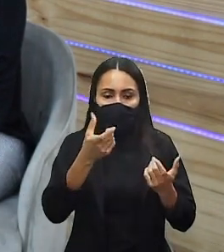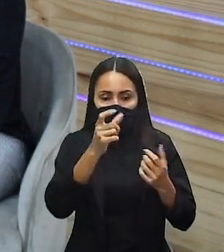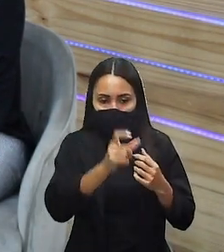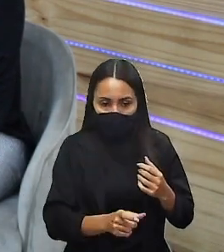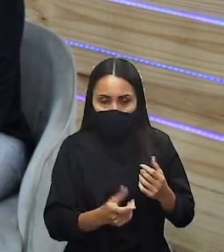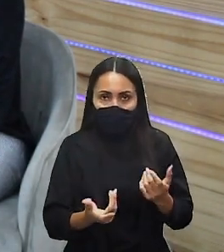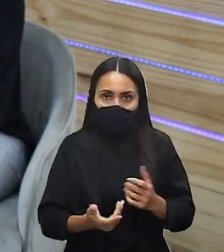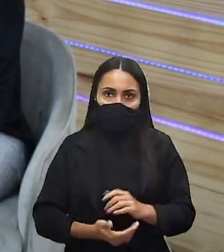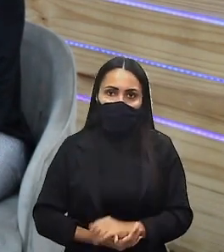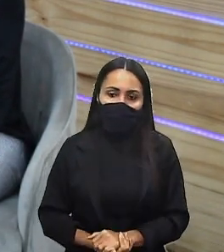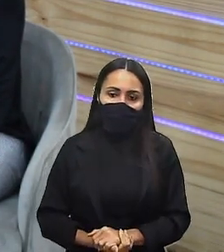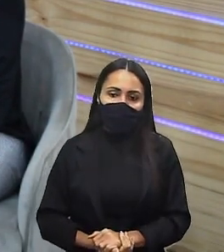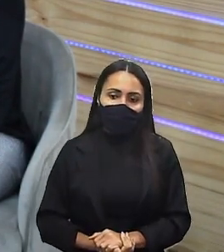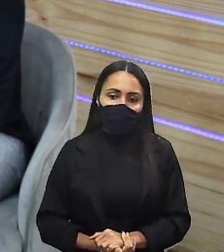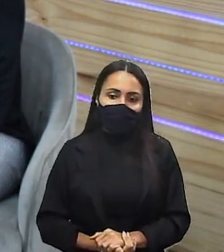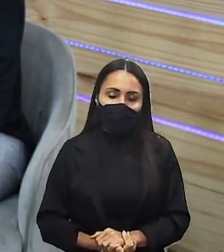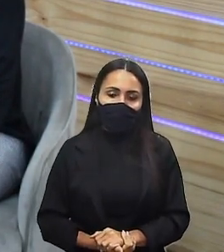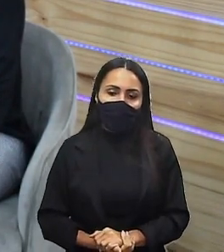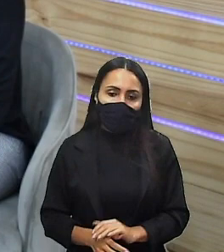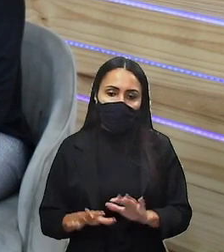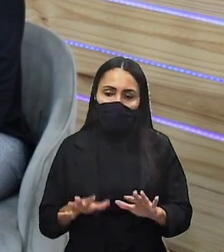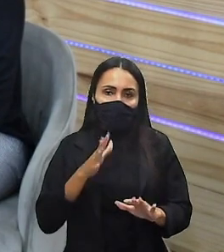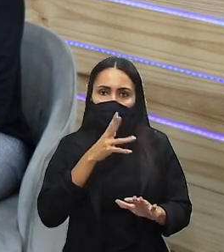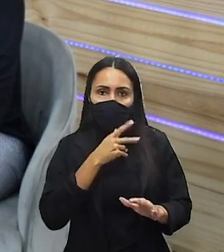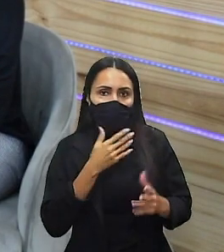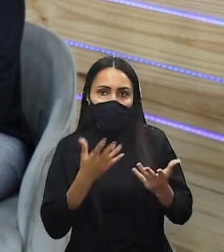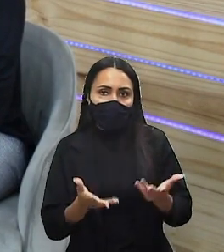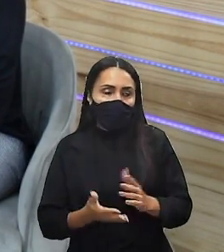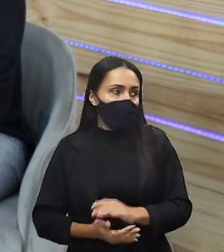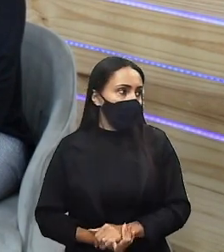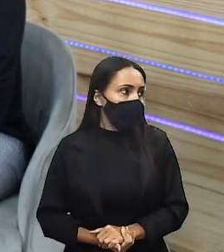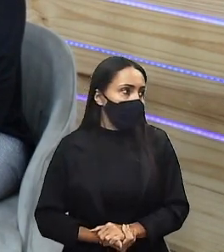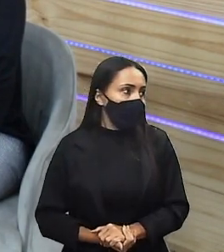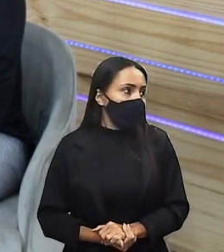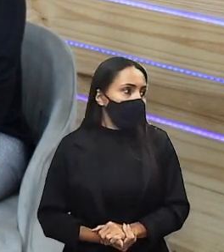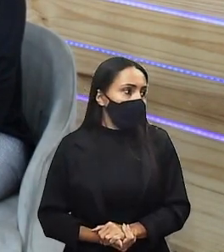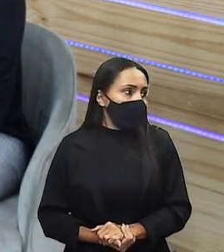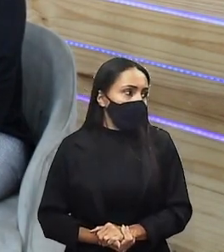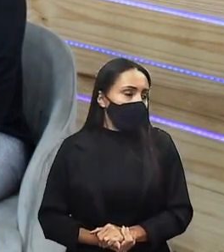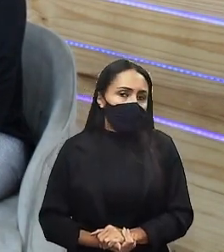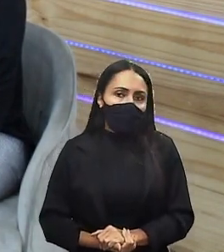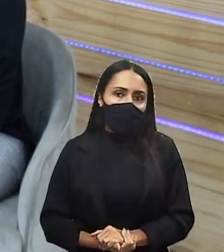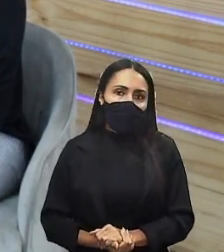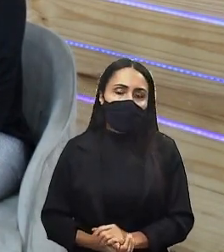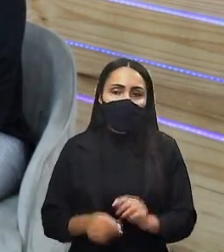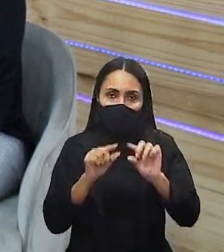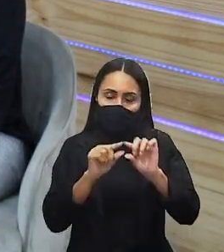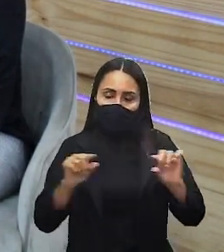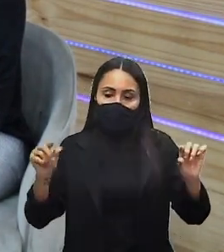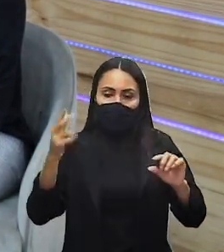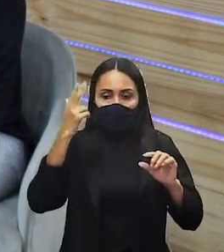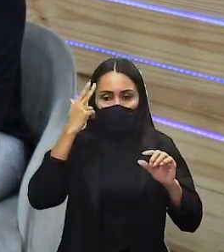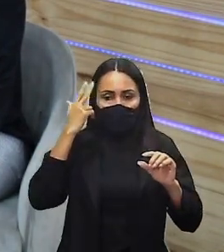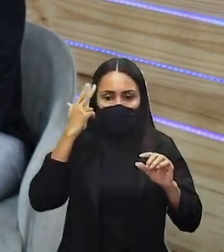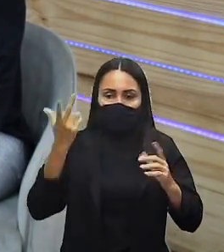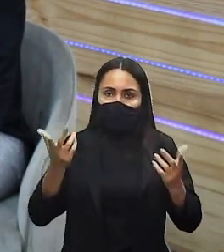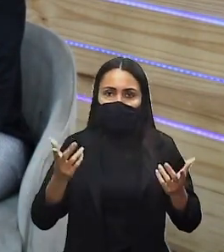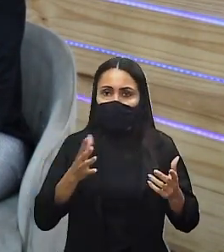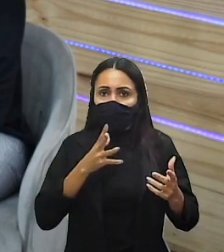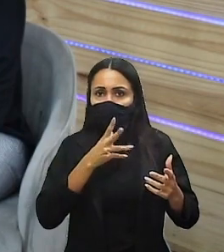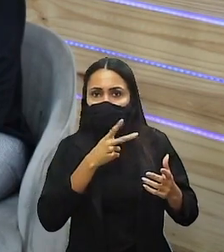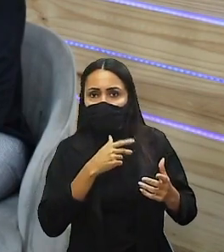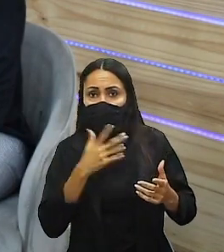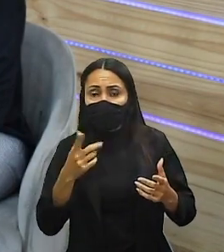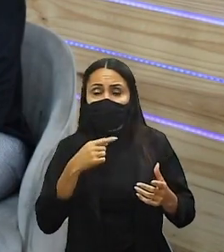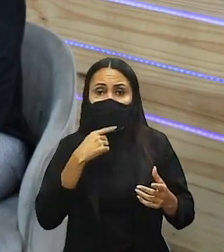gente diz assim, eu não vou me demorar, vou até citar aqui uma frase bem comum. Não se demore onde você